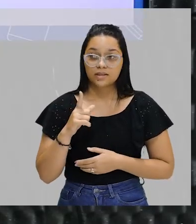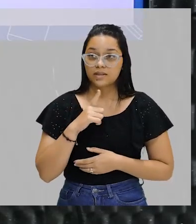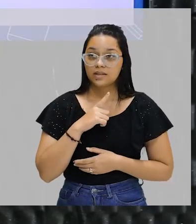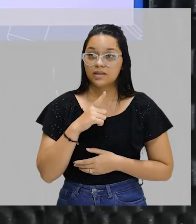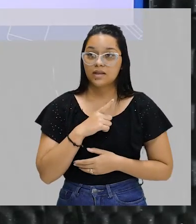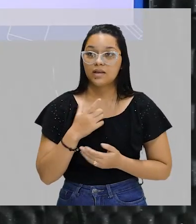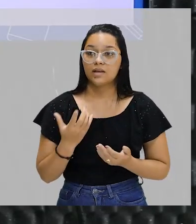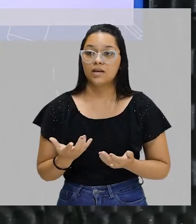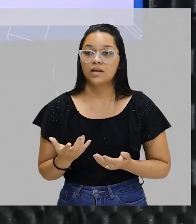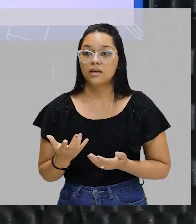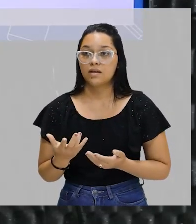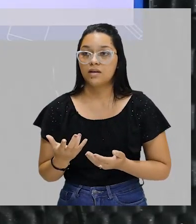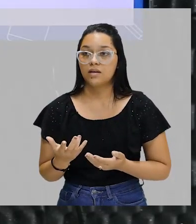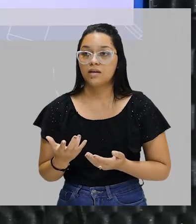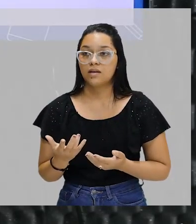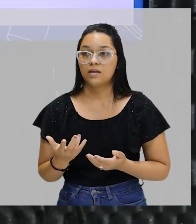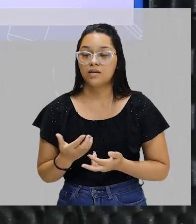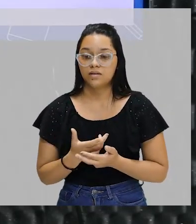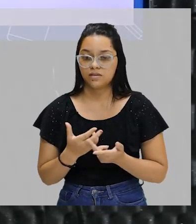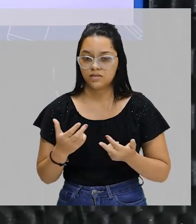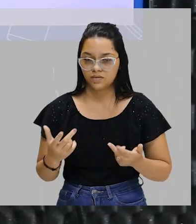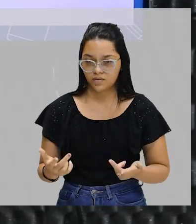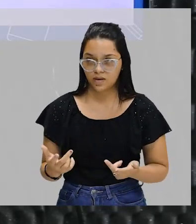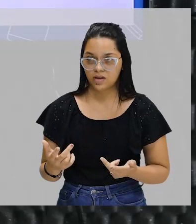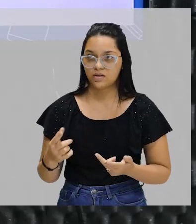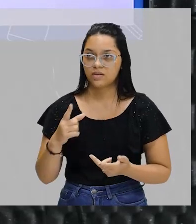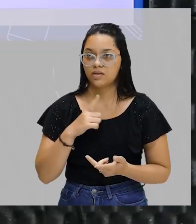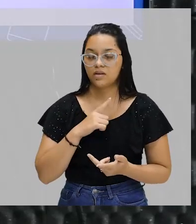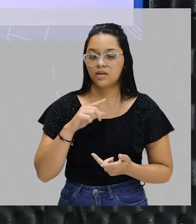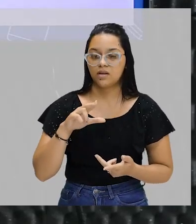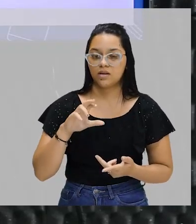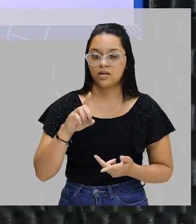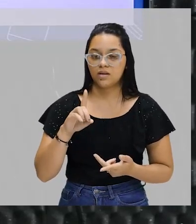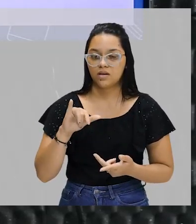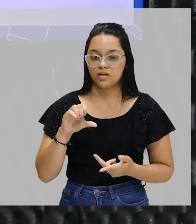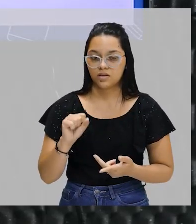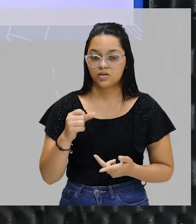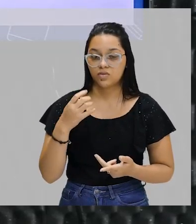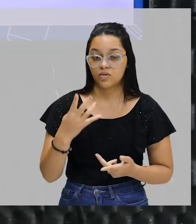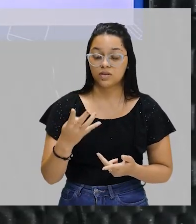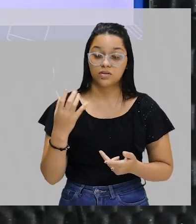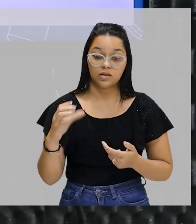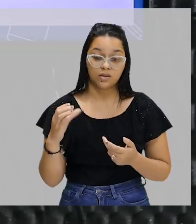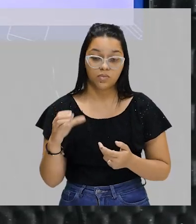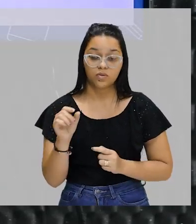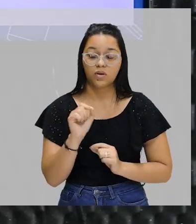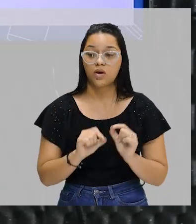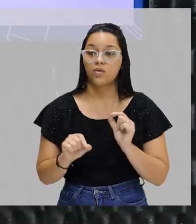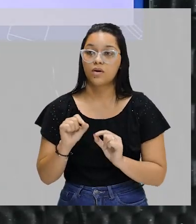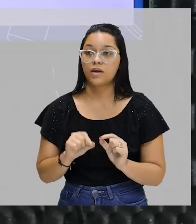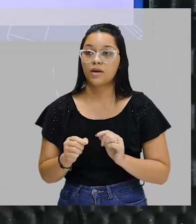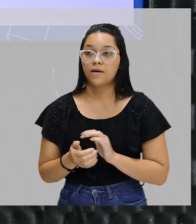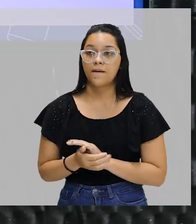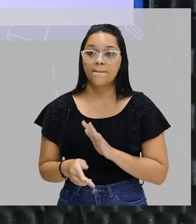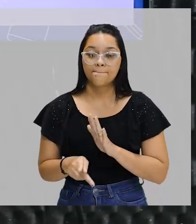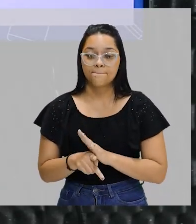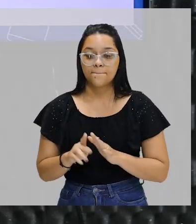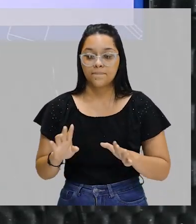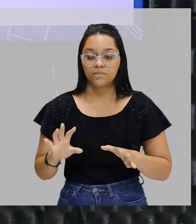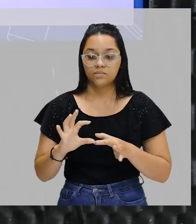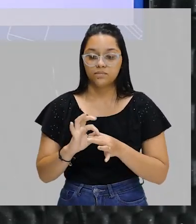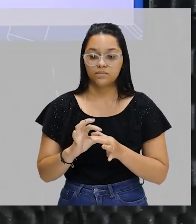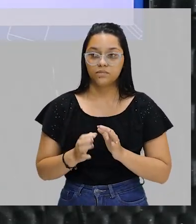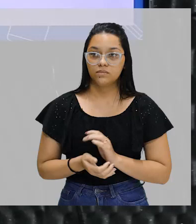entre esses diversos radicais com 4 carbonos está justamente no ponto de